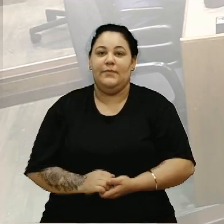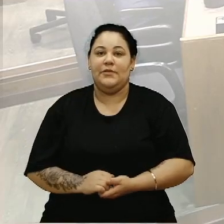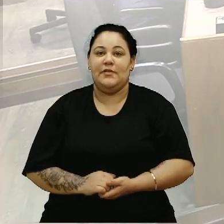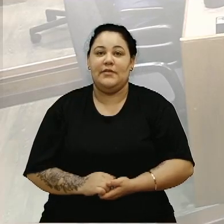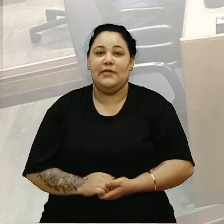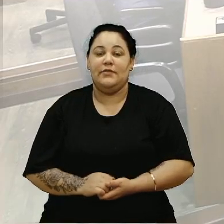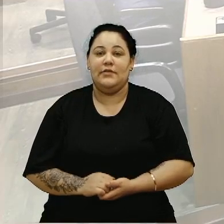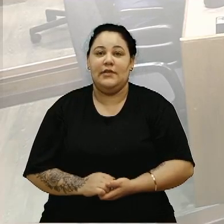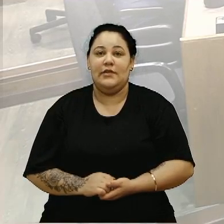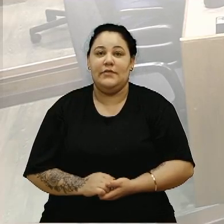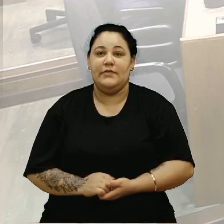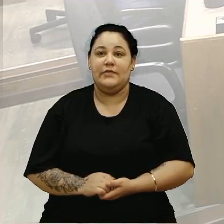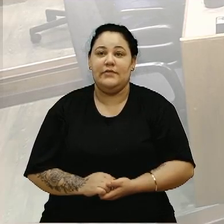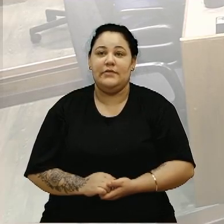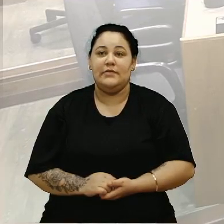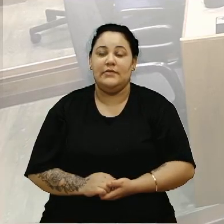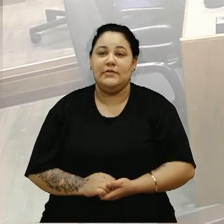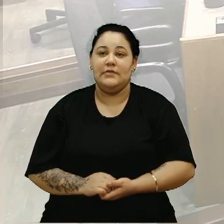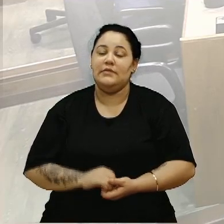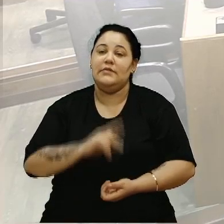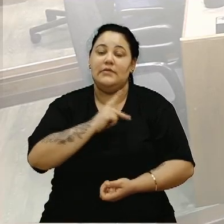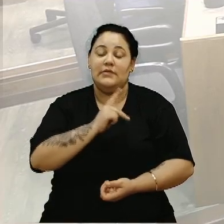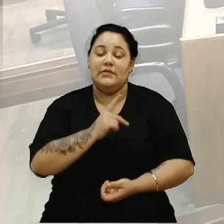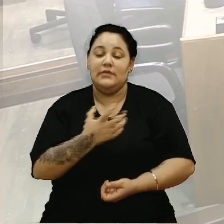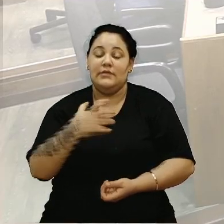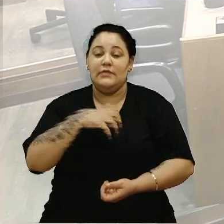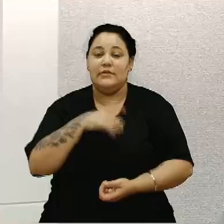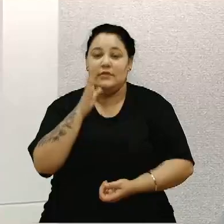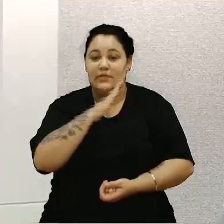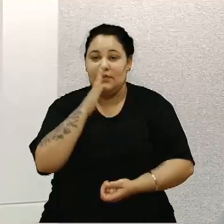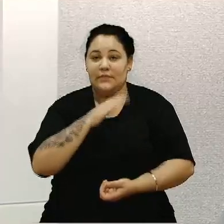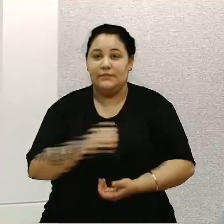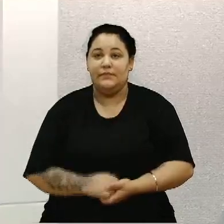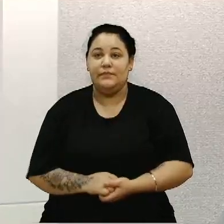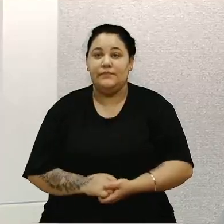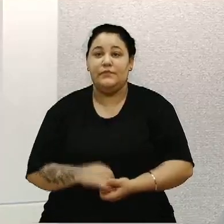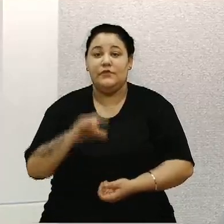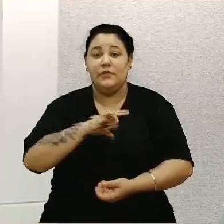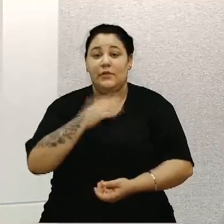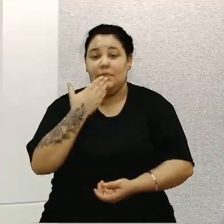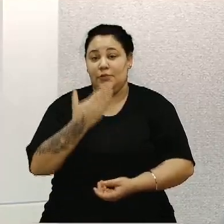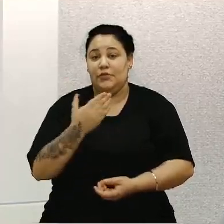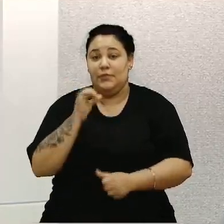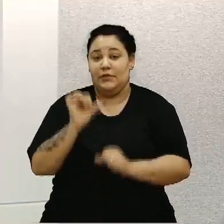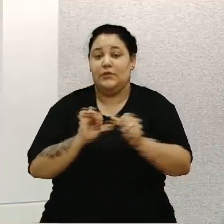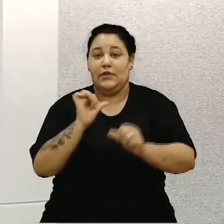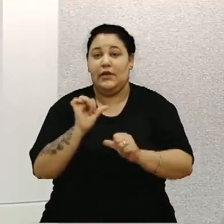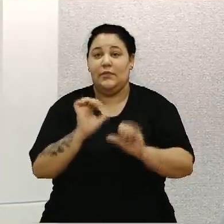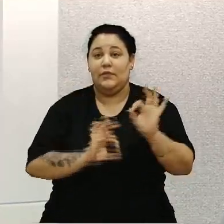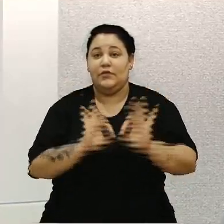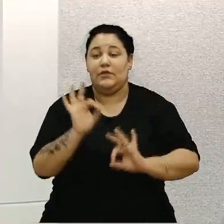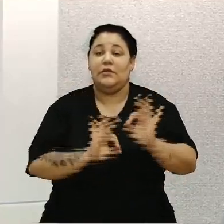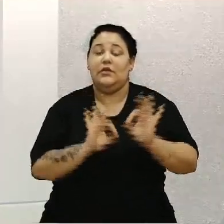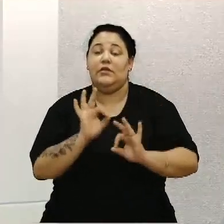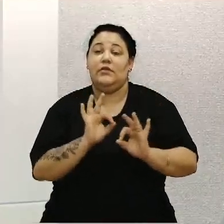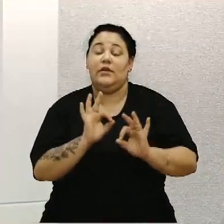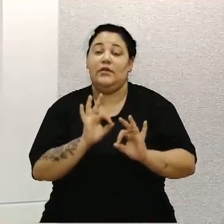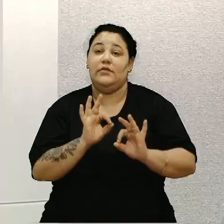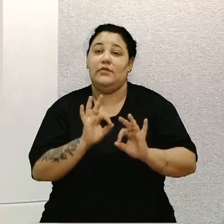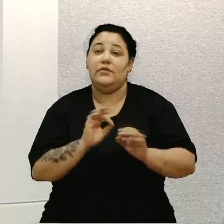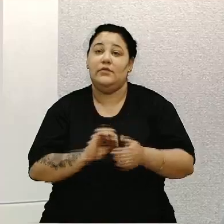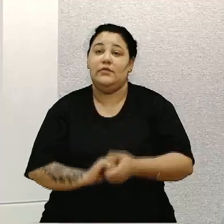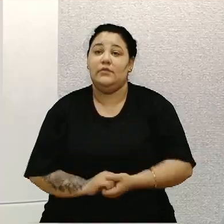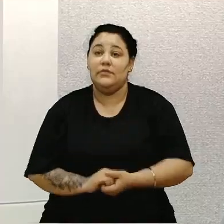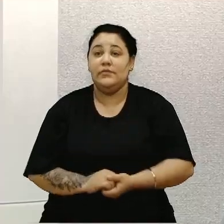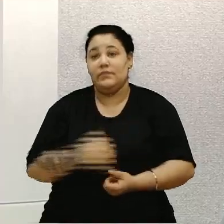Senhora presidente, caros colegas, de forma bem rápida, eu tinha pedido vistas desse projeto, até porque eu